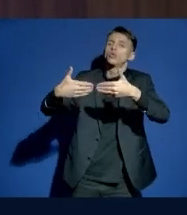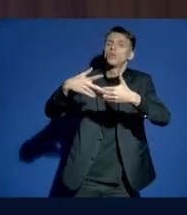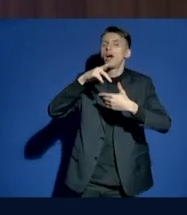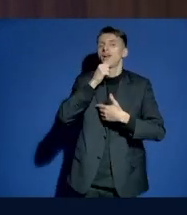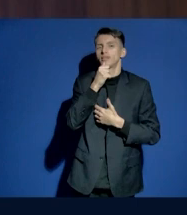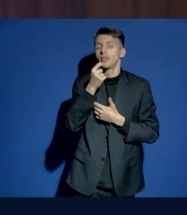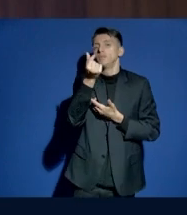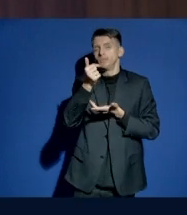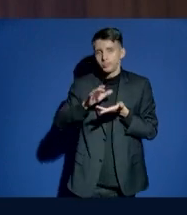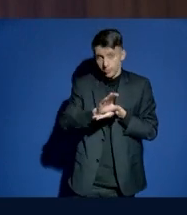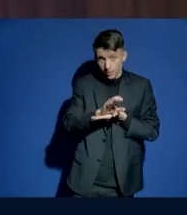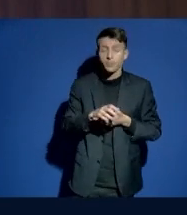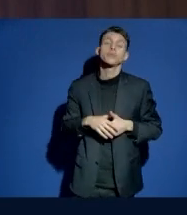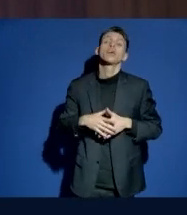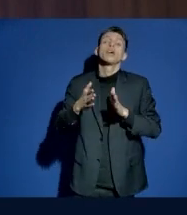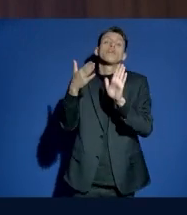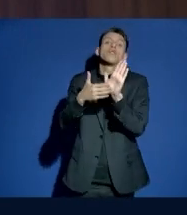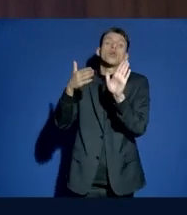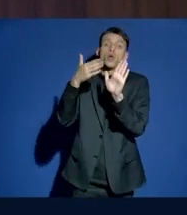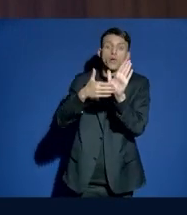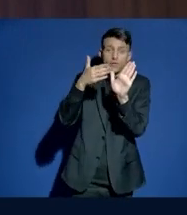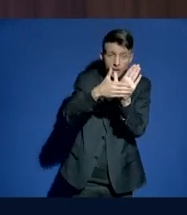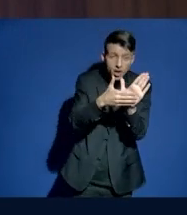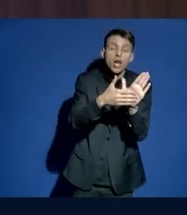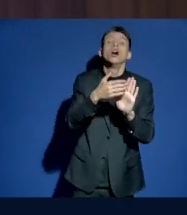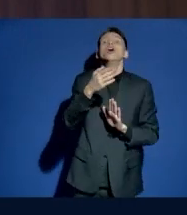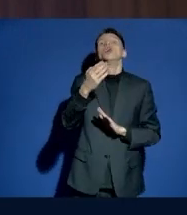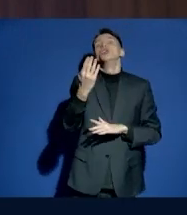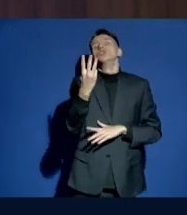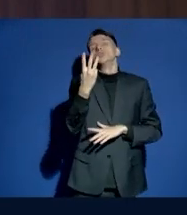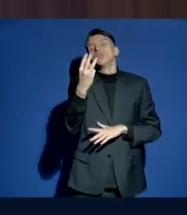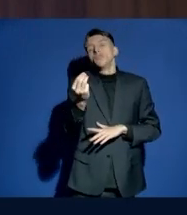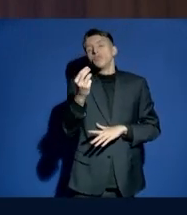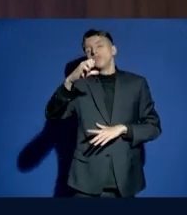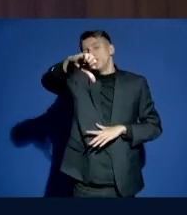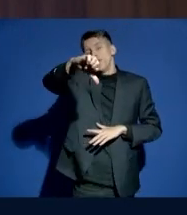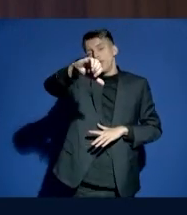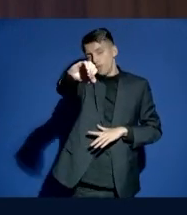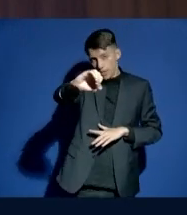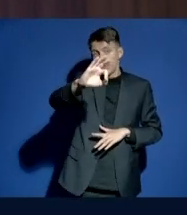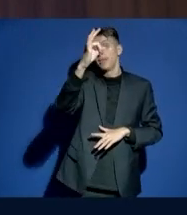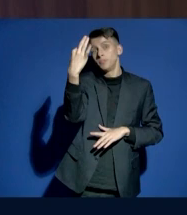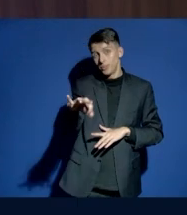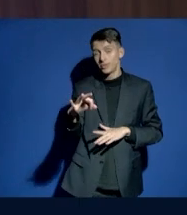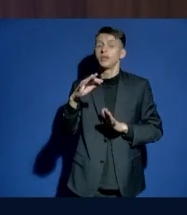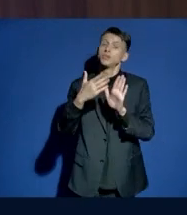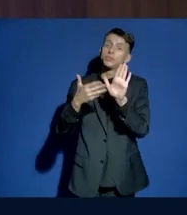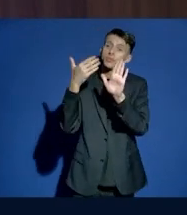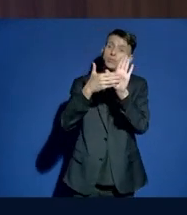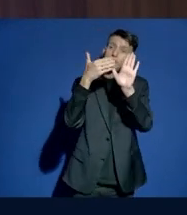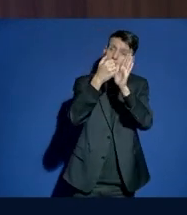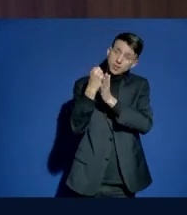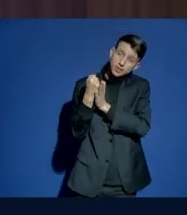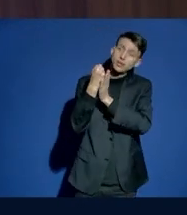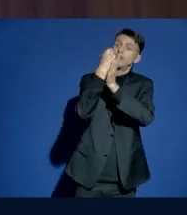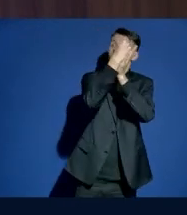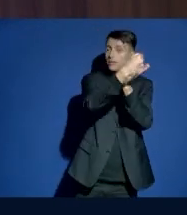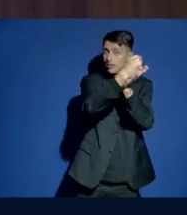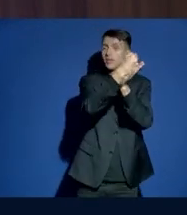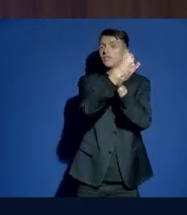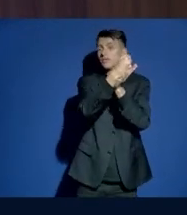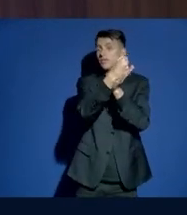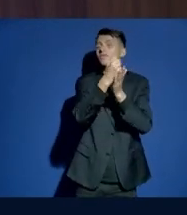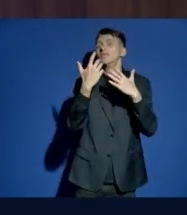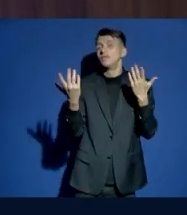nessa ferrovia que passa 90 mais de 90% do seu traçado está na beira na faixa de